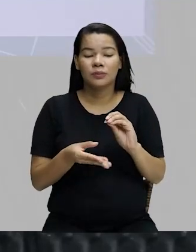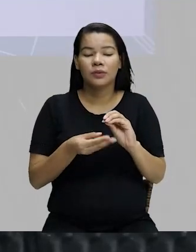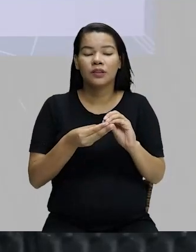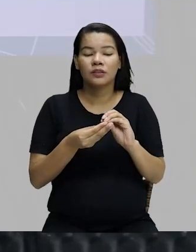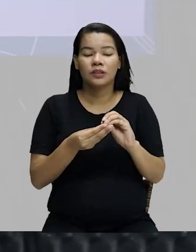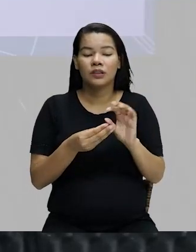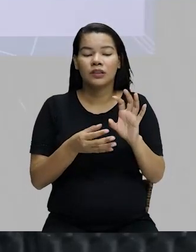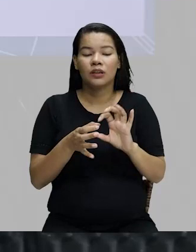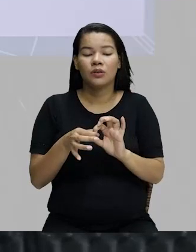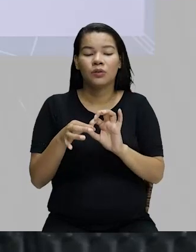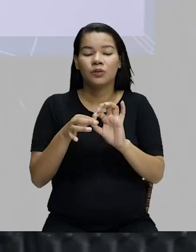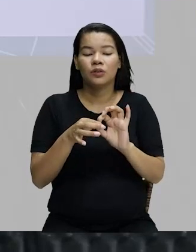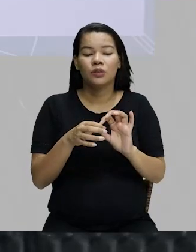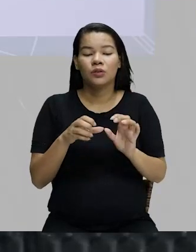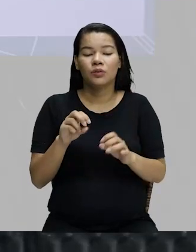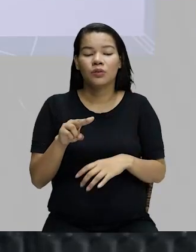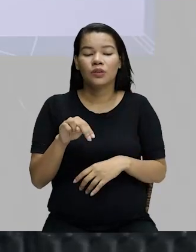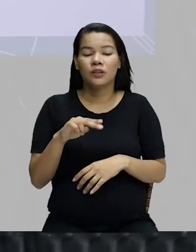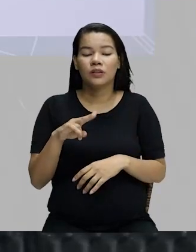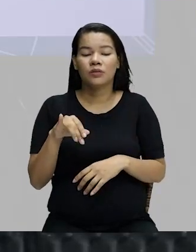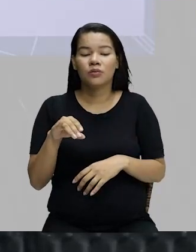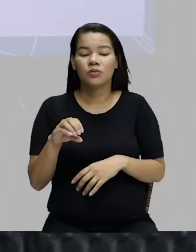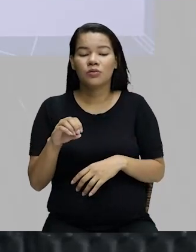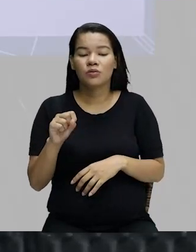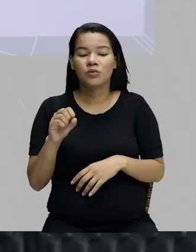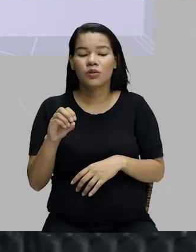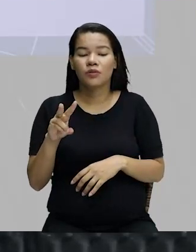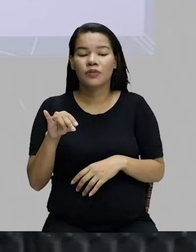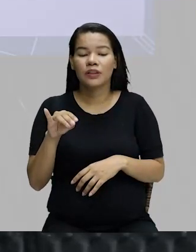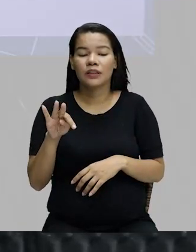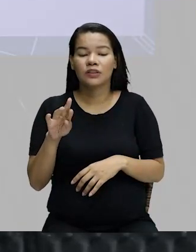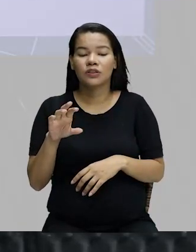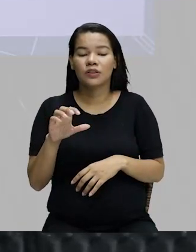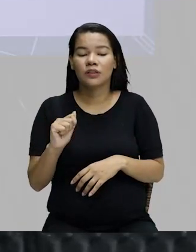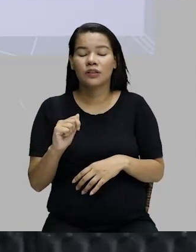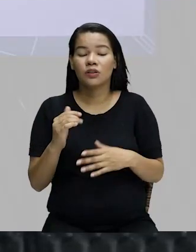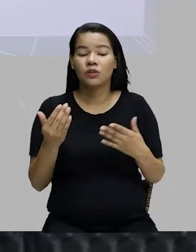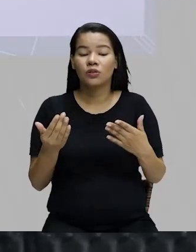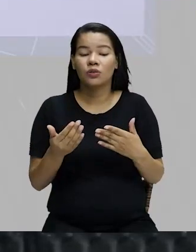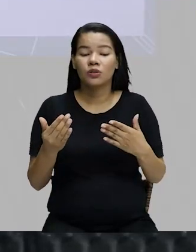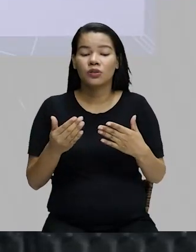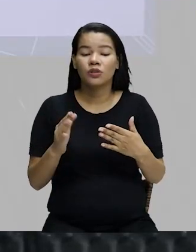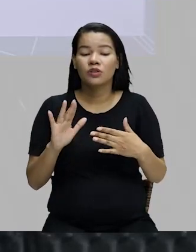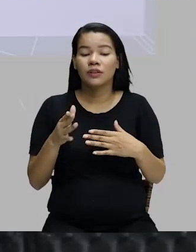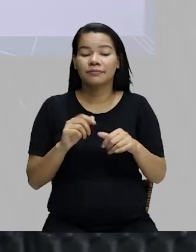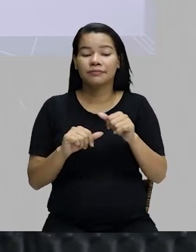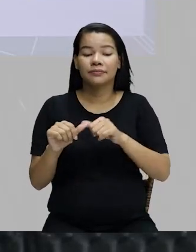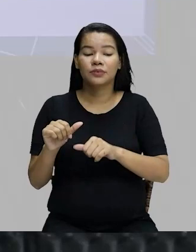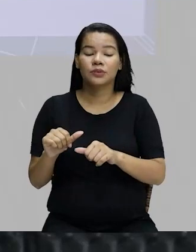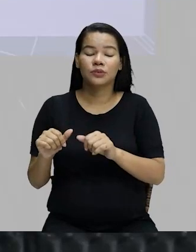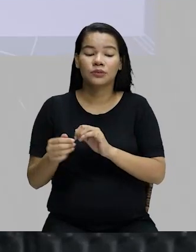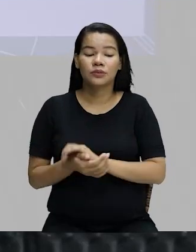que hoje a gente não chama mais União Soviética, nós temos a Rússia e as